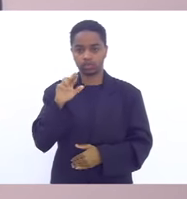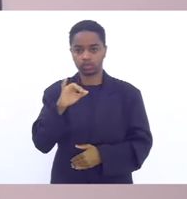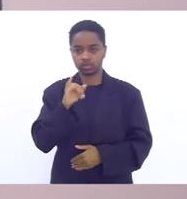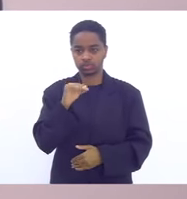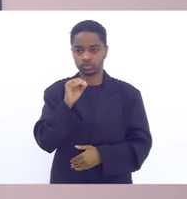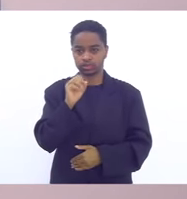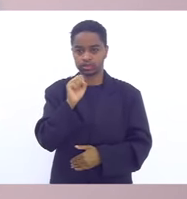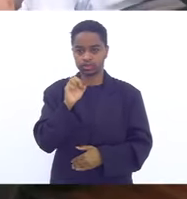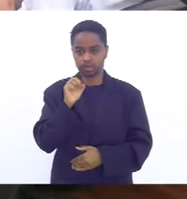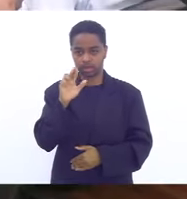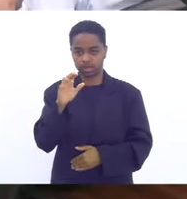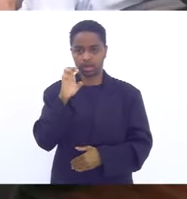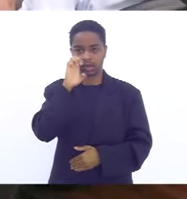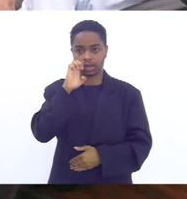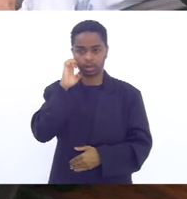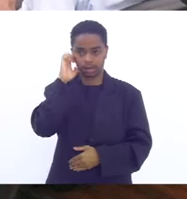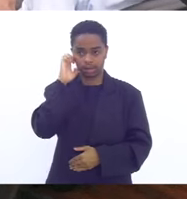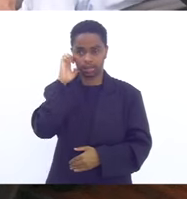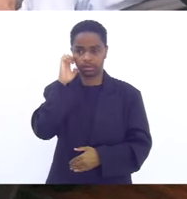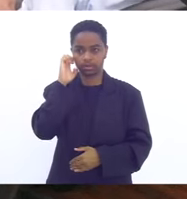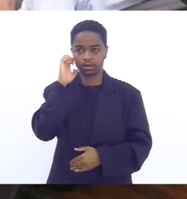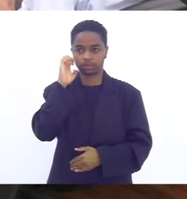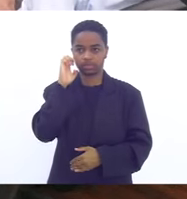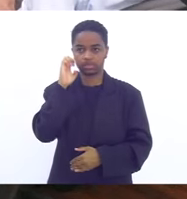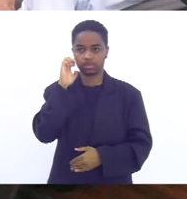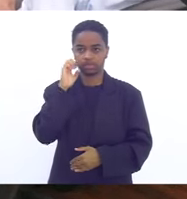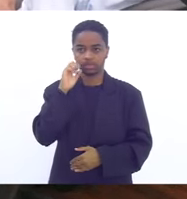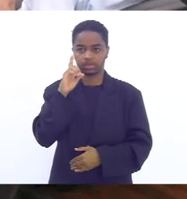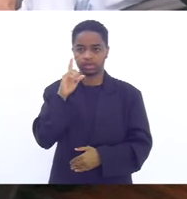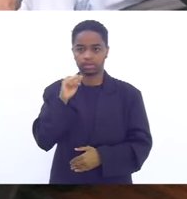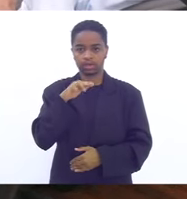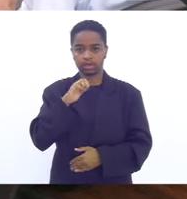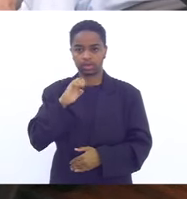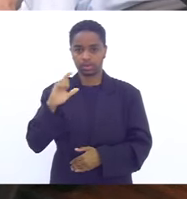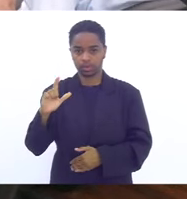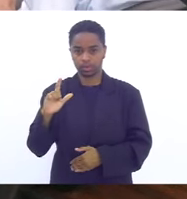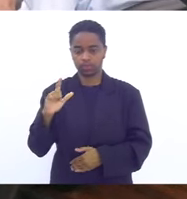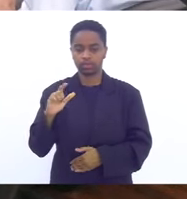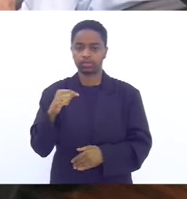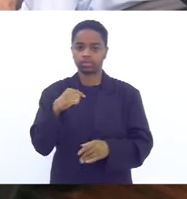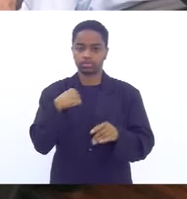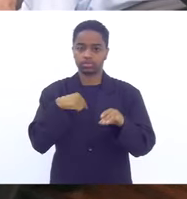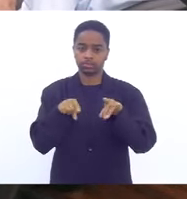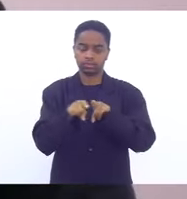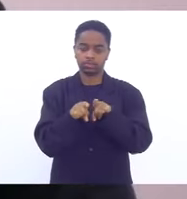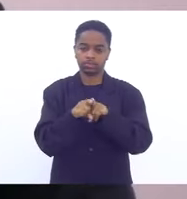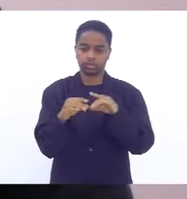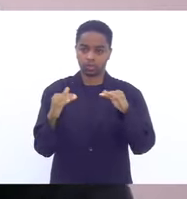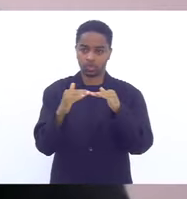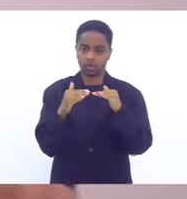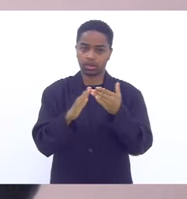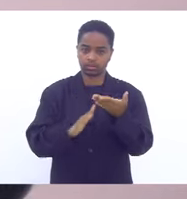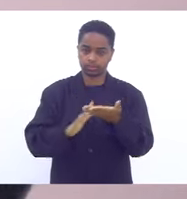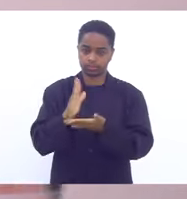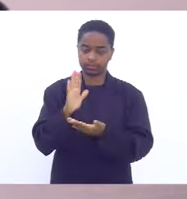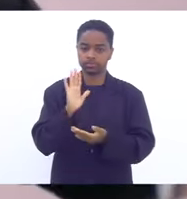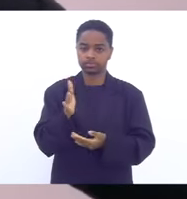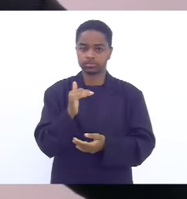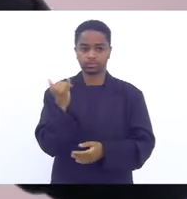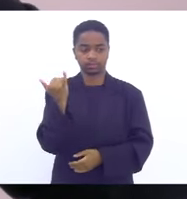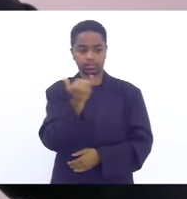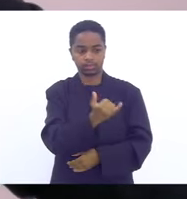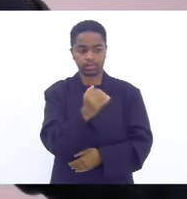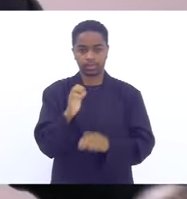deputada Élica, deputado Daniel Brelon, eu também voto favorável, então aprovado por unanimidade e já notificando a empresa